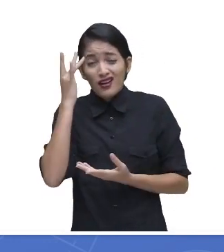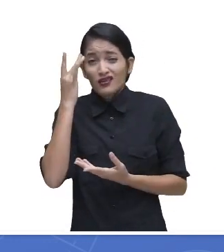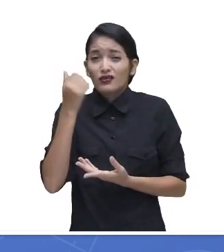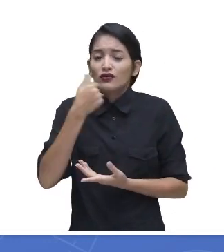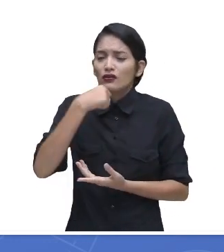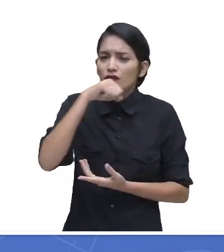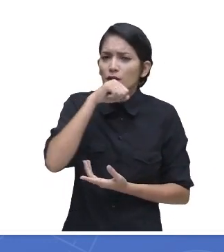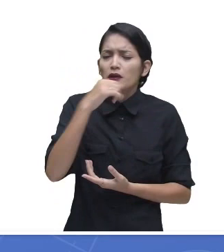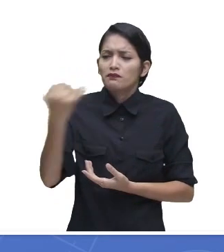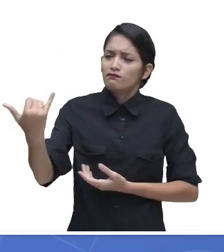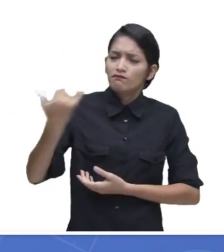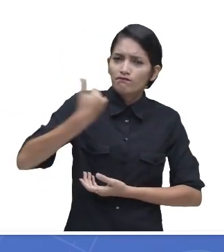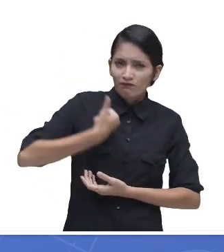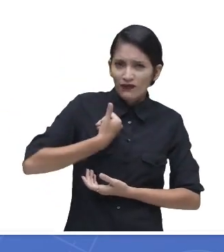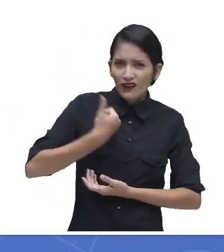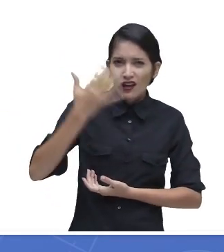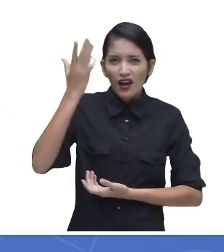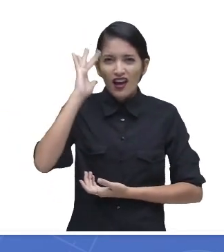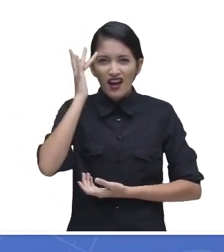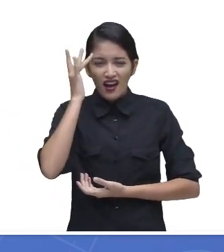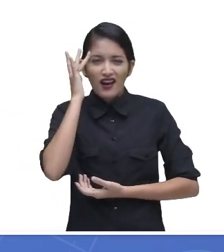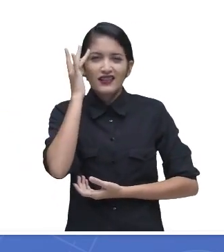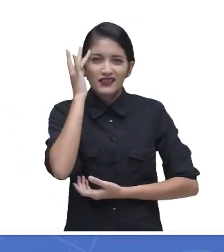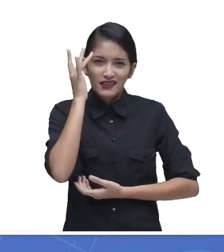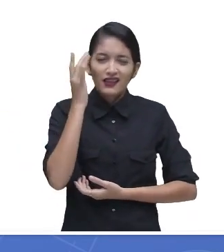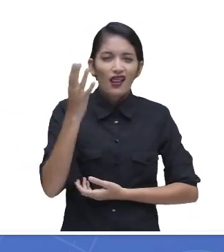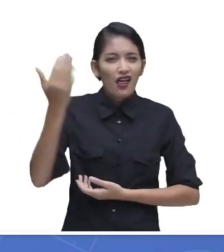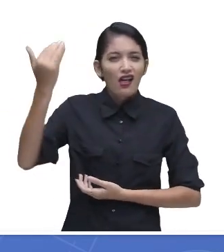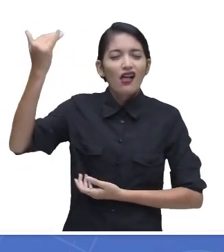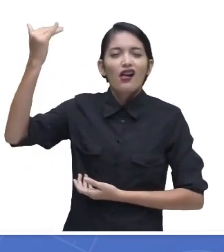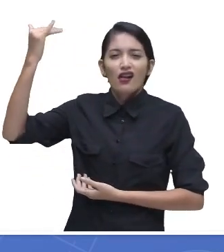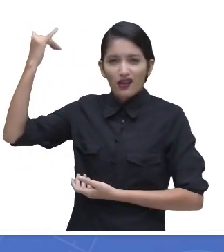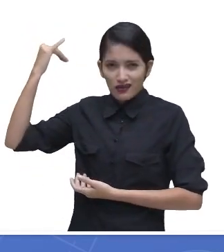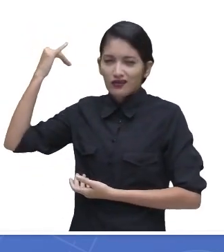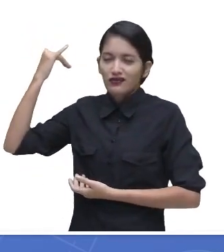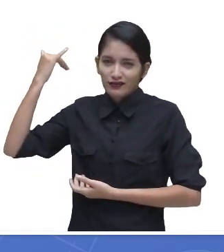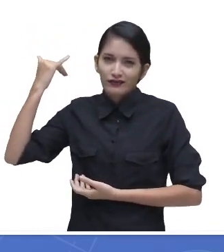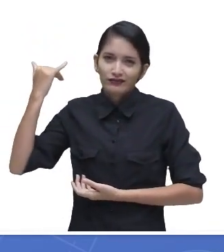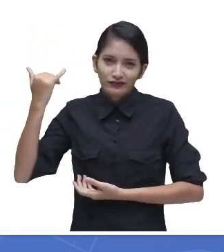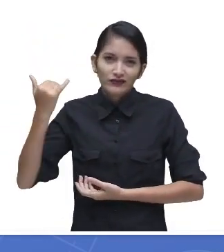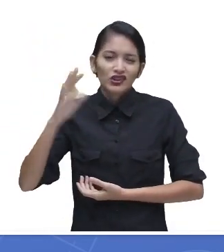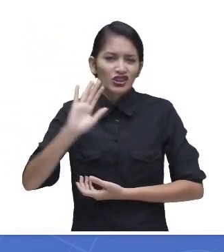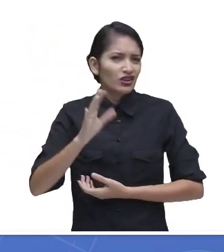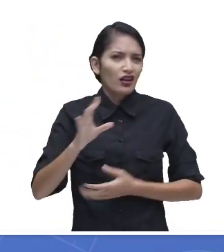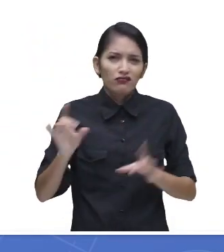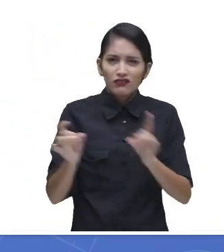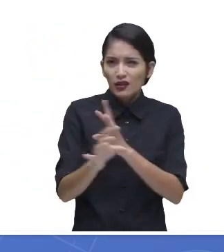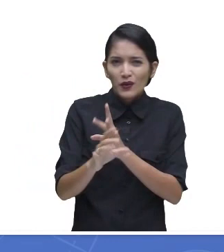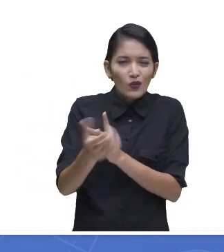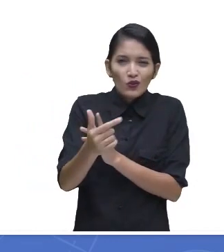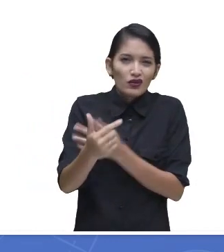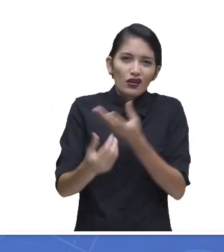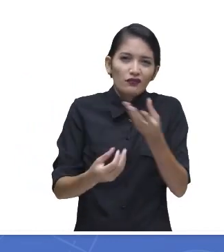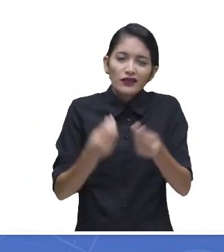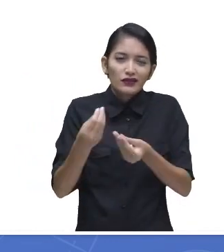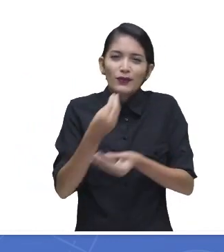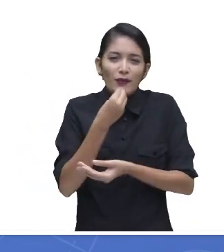para nós, será que tudo é coisa do passado, é retrógrado? Já passou, não tem mais vez no mundo de